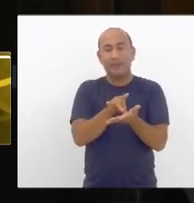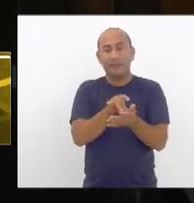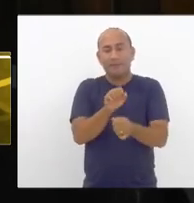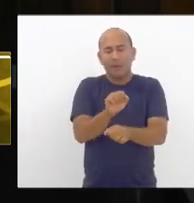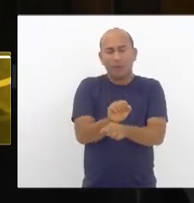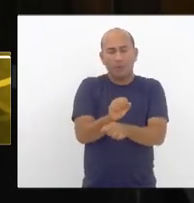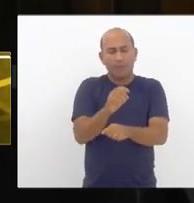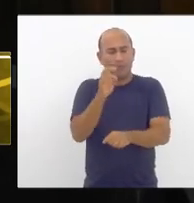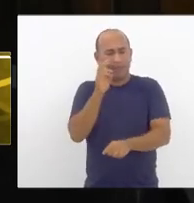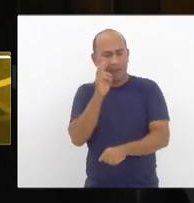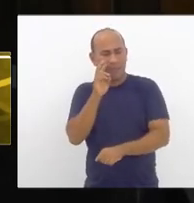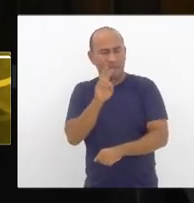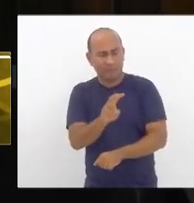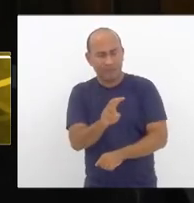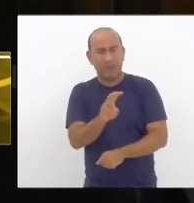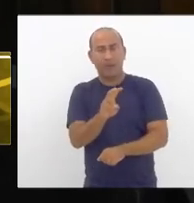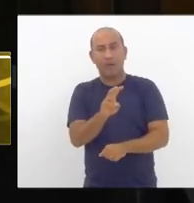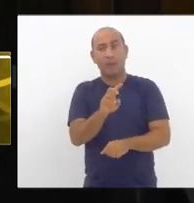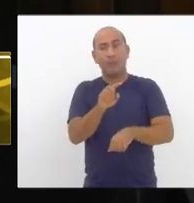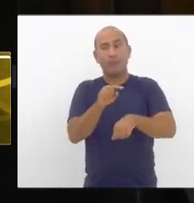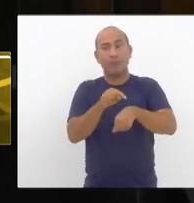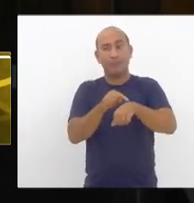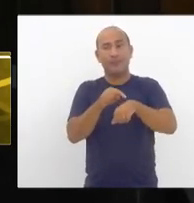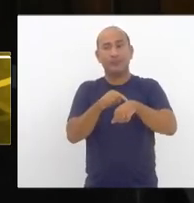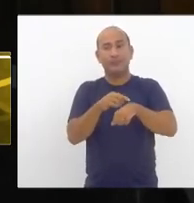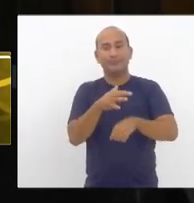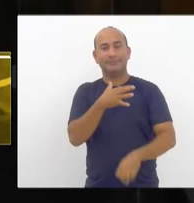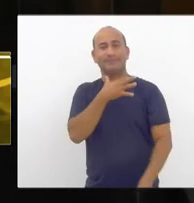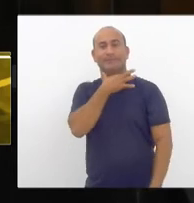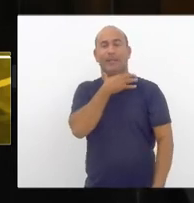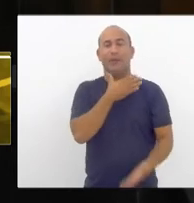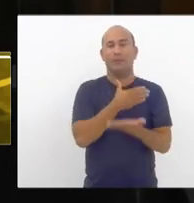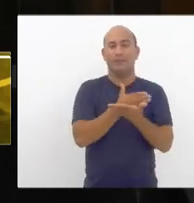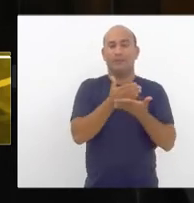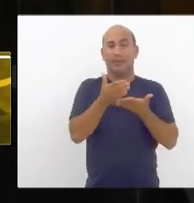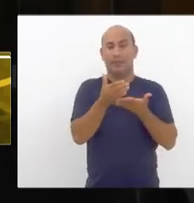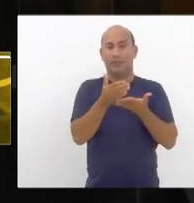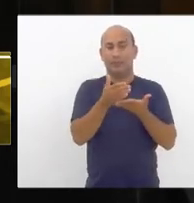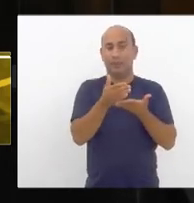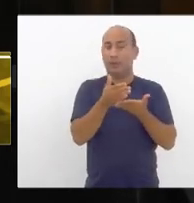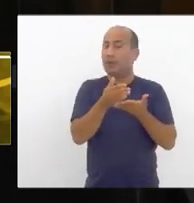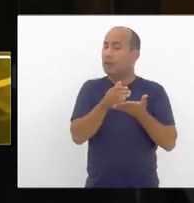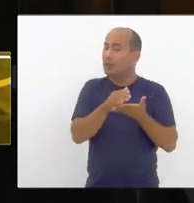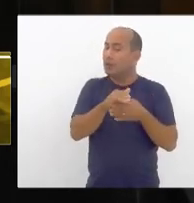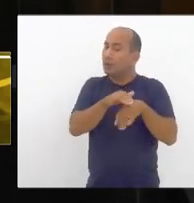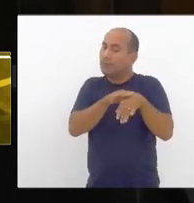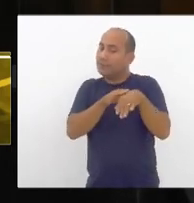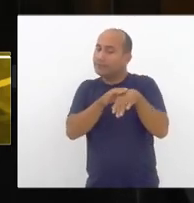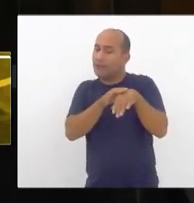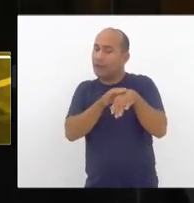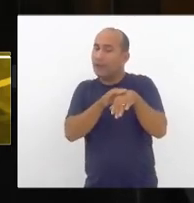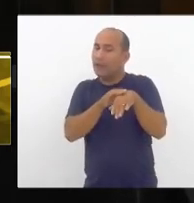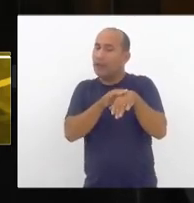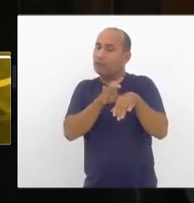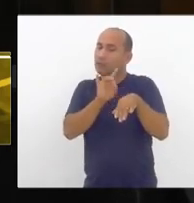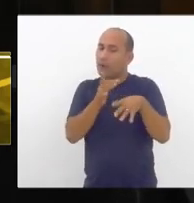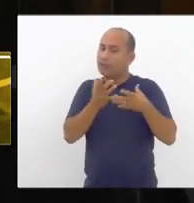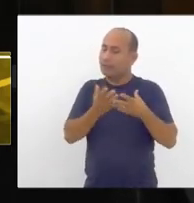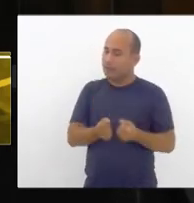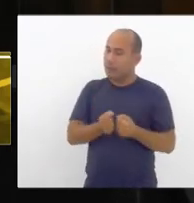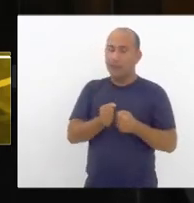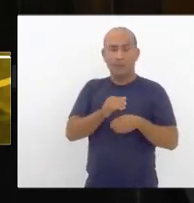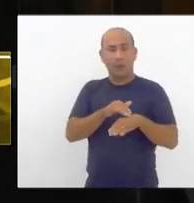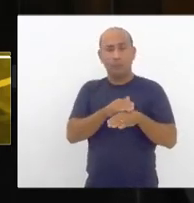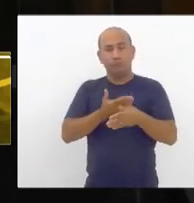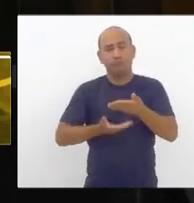quando a crise começou e escutar Não é só receber é realmente um ato